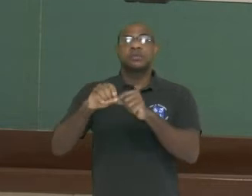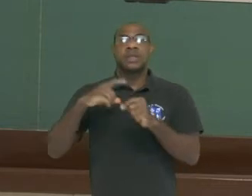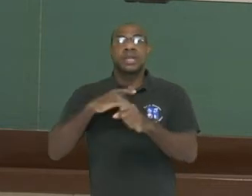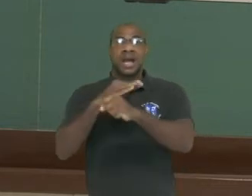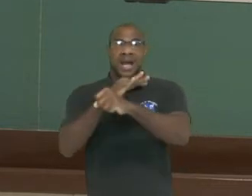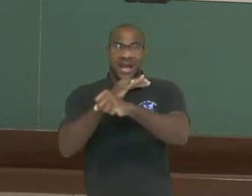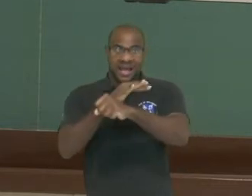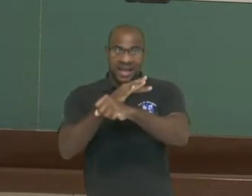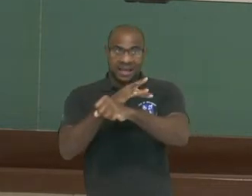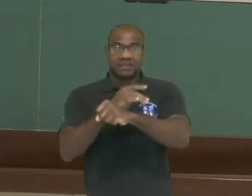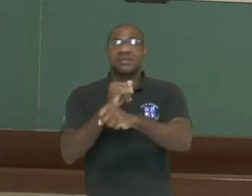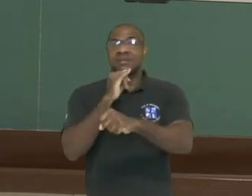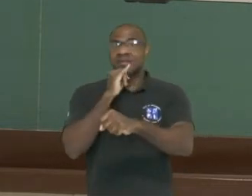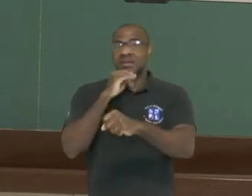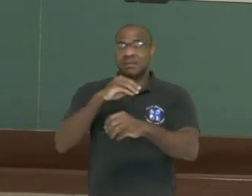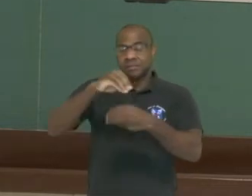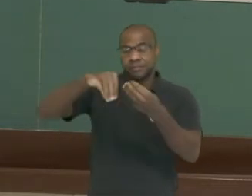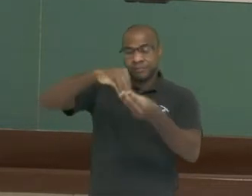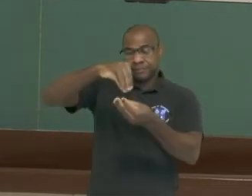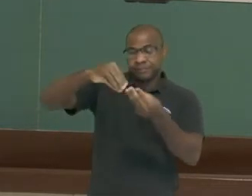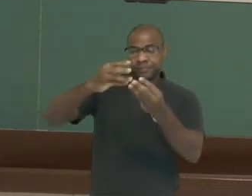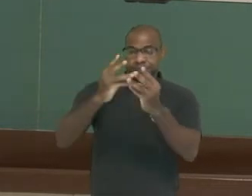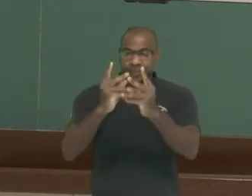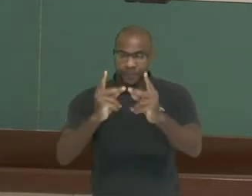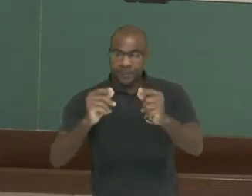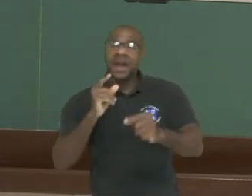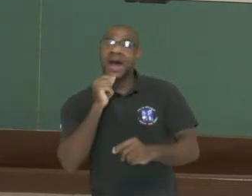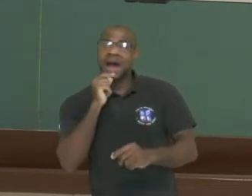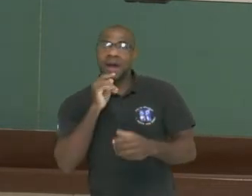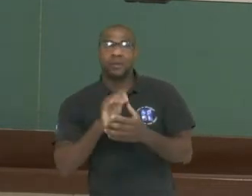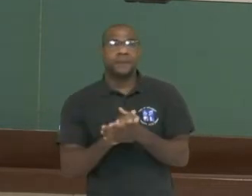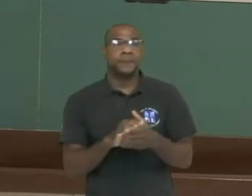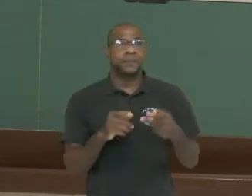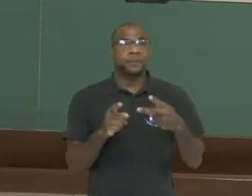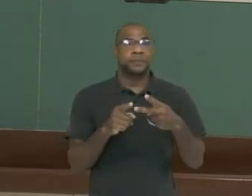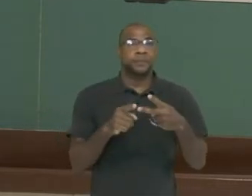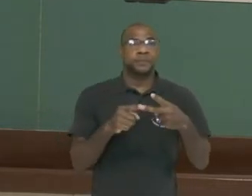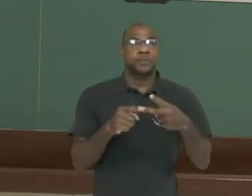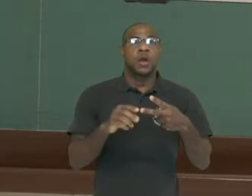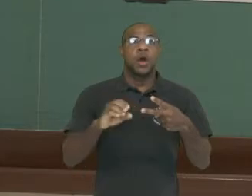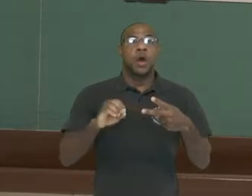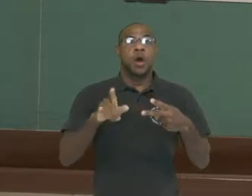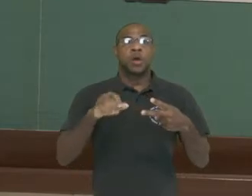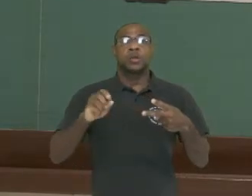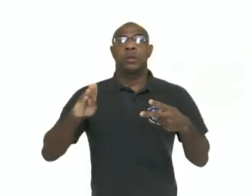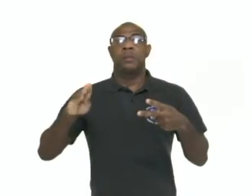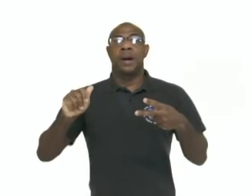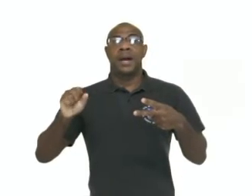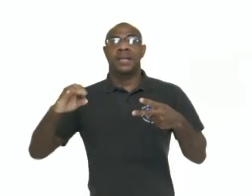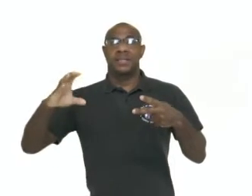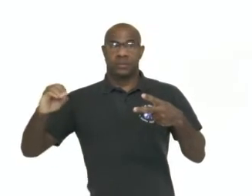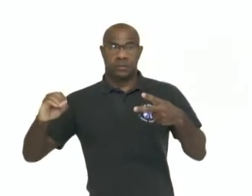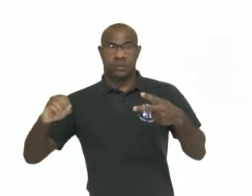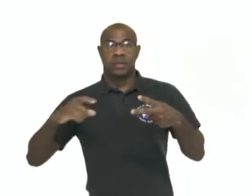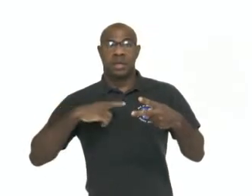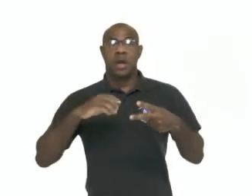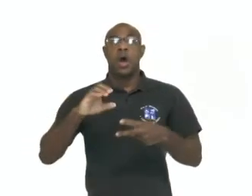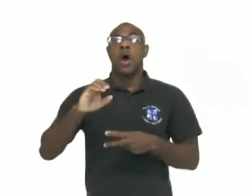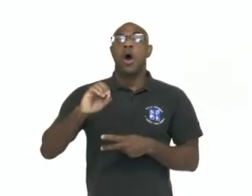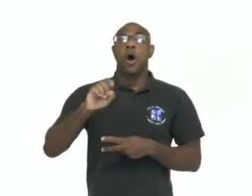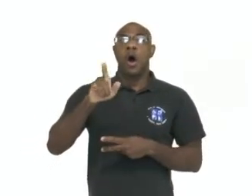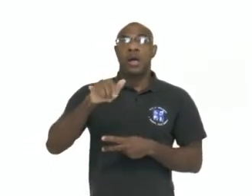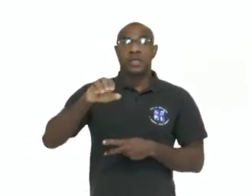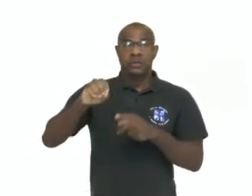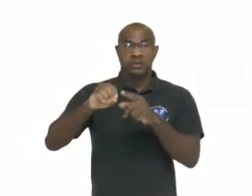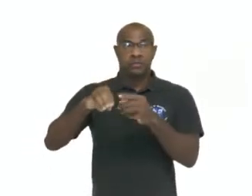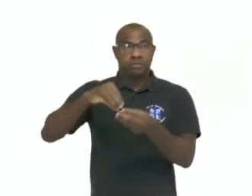ácido aí quando, por exemplo, dissolvido em água. E um óxido básico são os óxidos em que o oxigênio está ligado a um metal